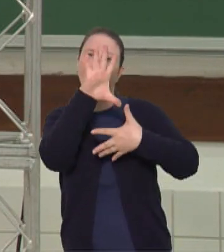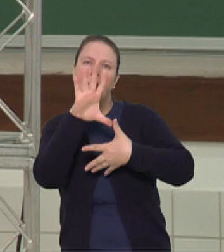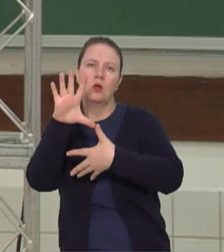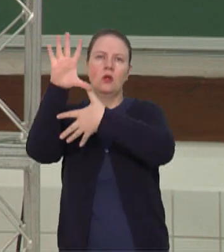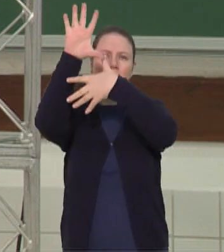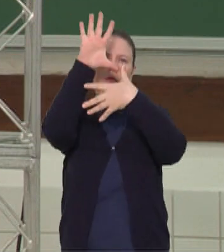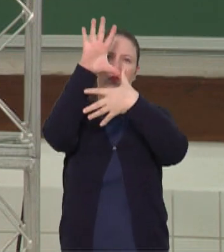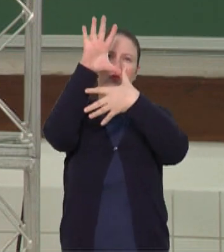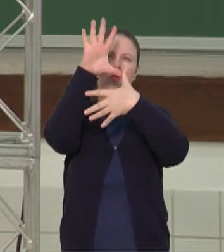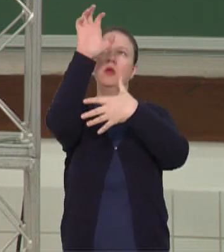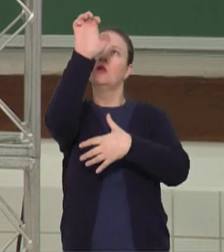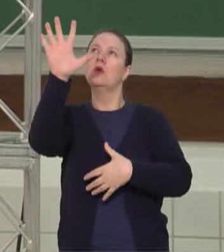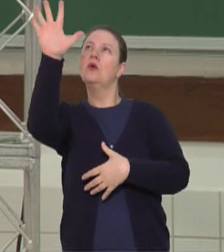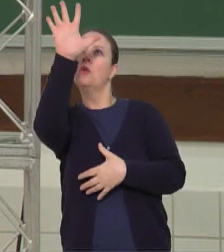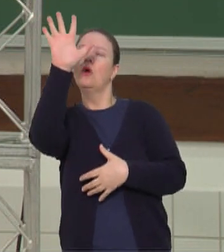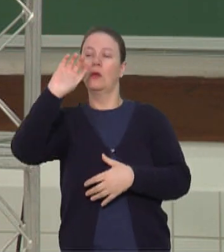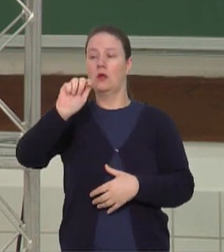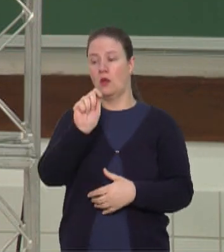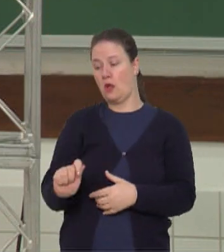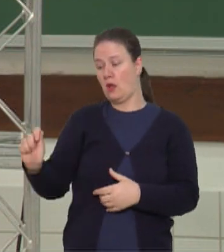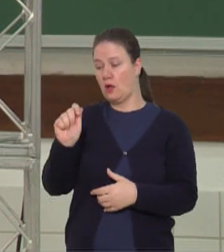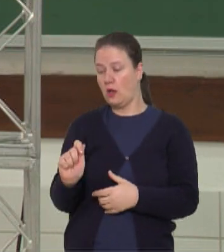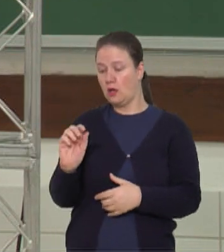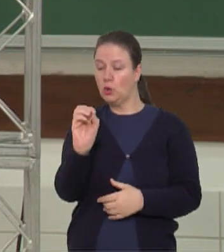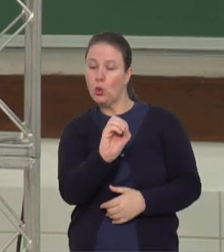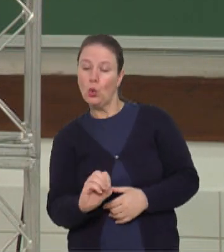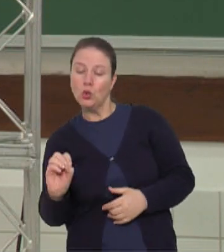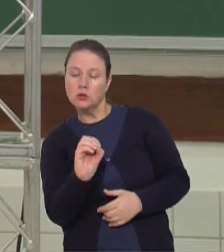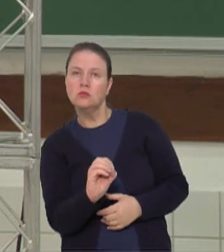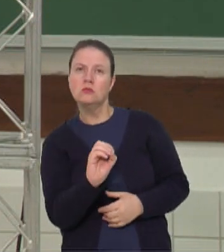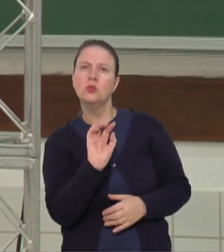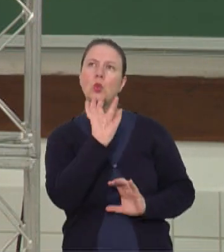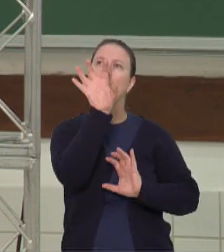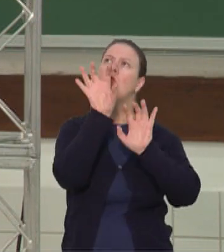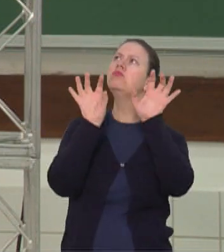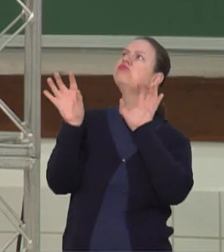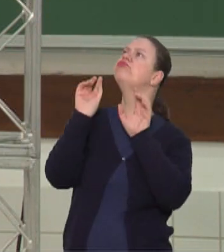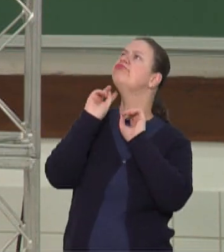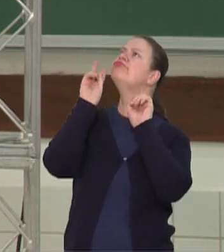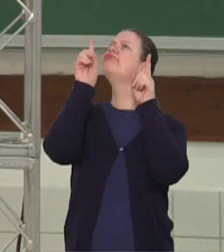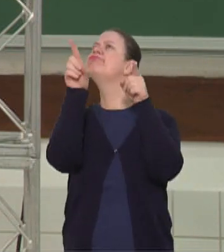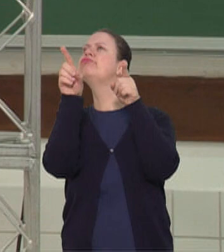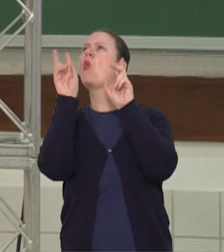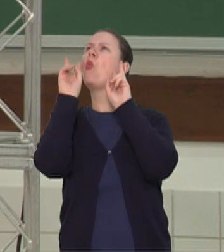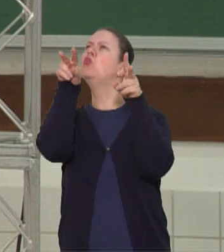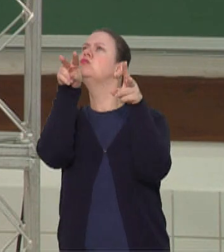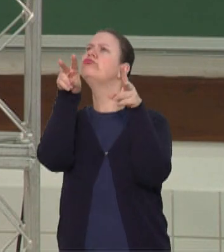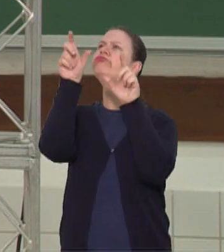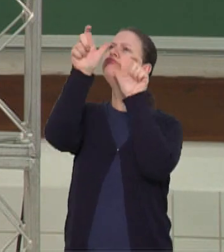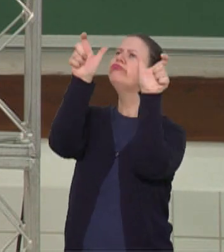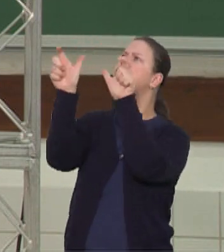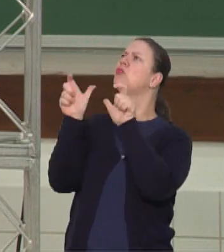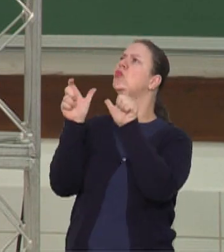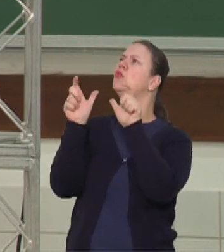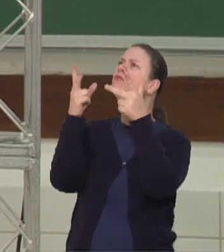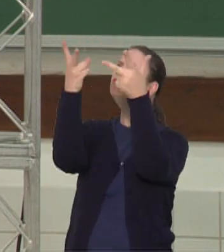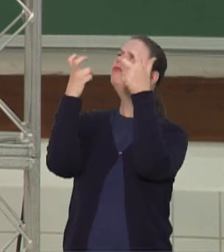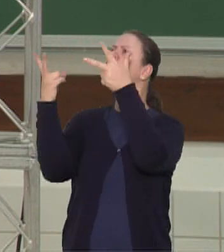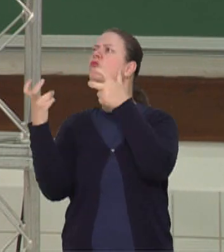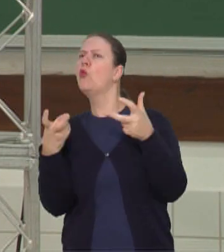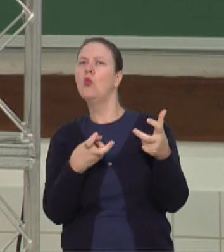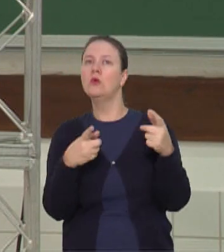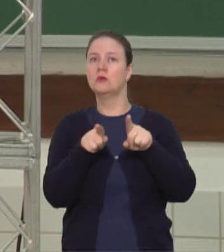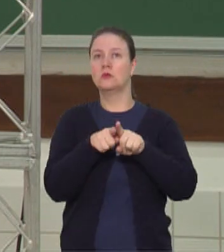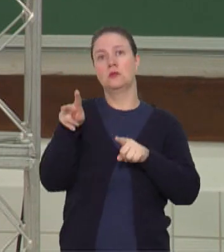a África, a Ásia, a Oceania, saber mais ou menos onde está cada país, mais ou menos onde se localiza, porque isso dá uma noção boa para você entender a